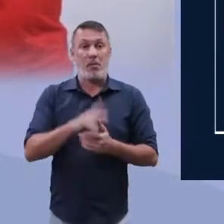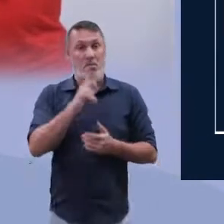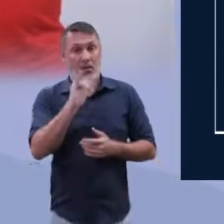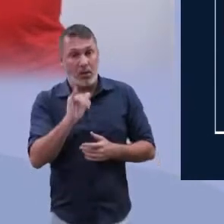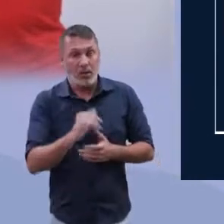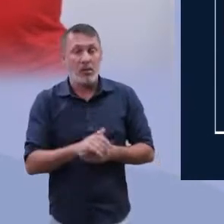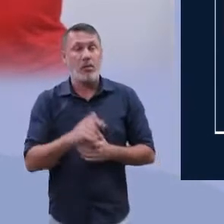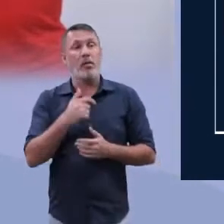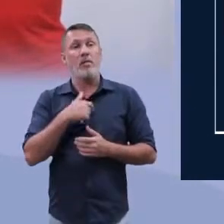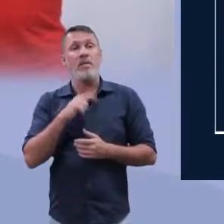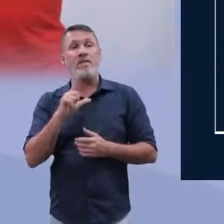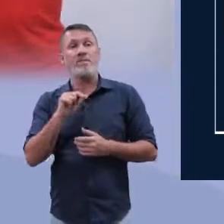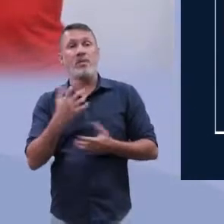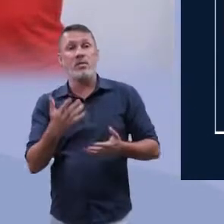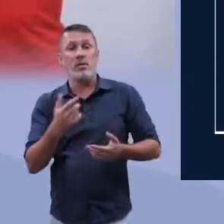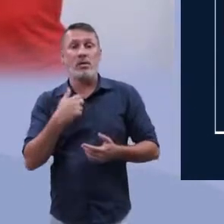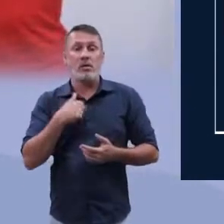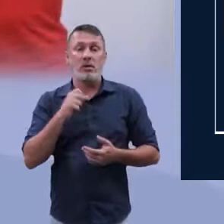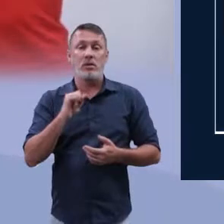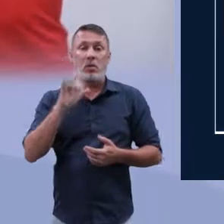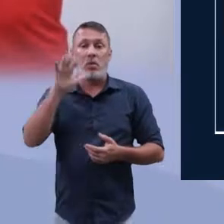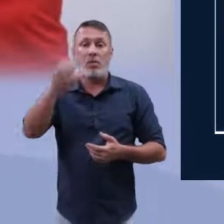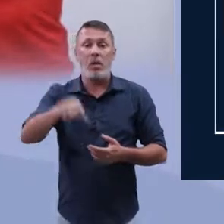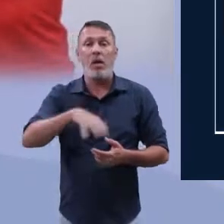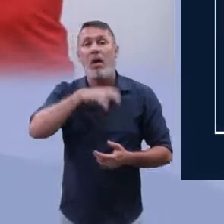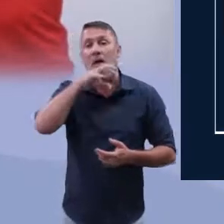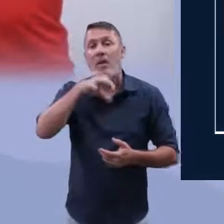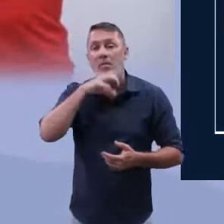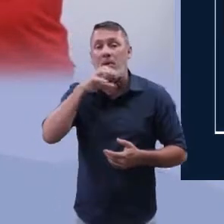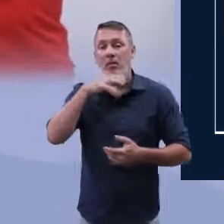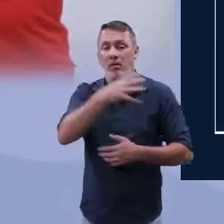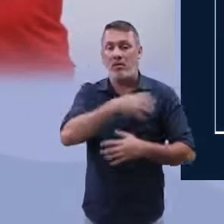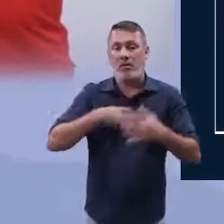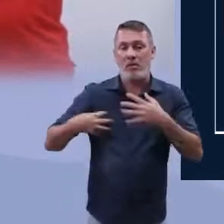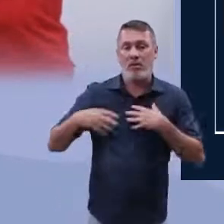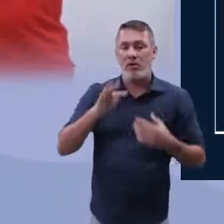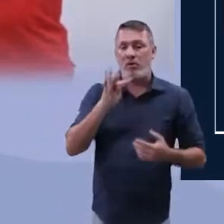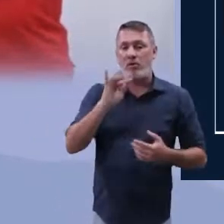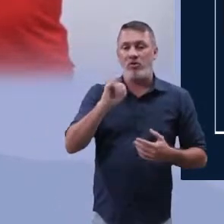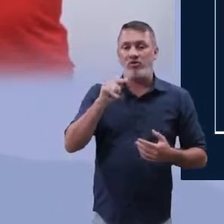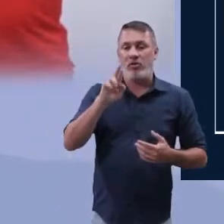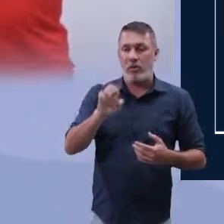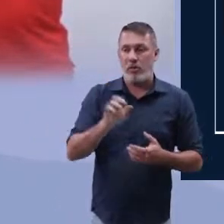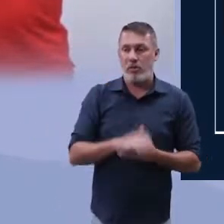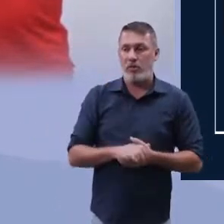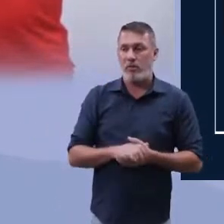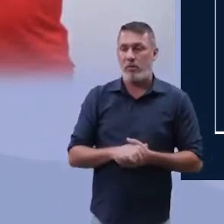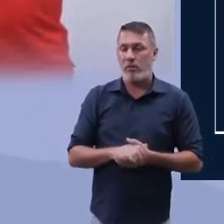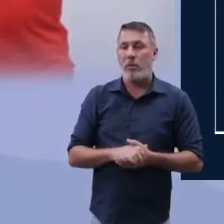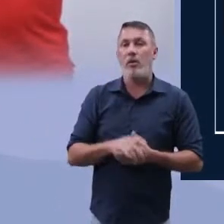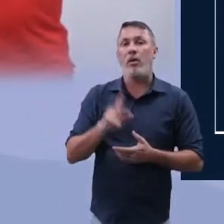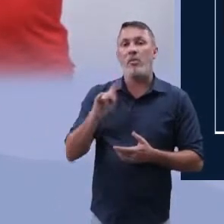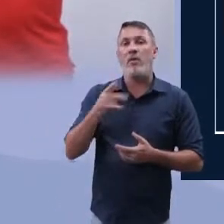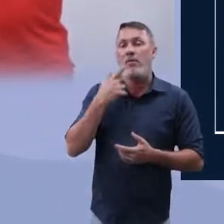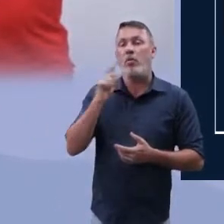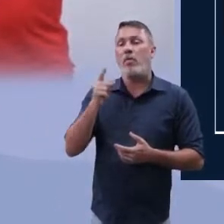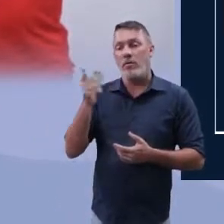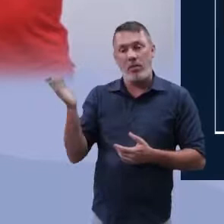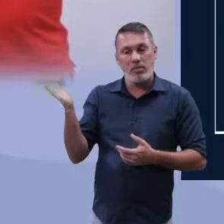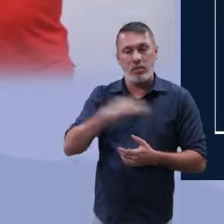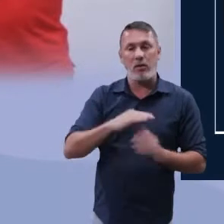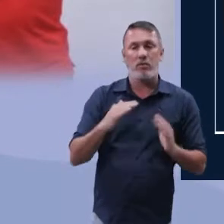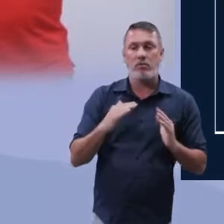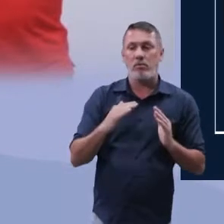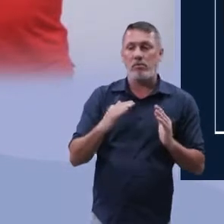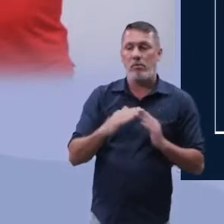assim, ó, ô pai, o que que eu faço se eu capturar um tigre? Então, ó, traga para casa e stuff